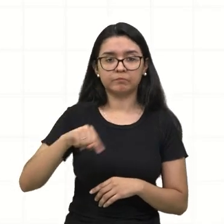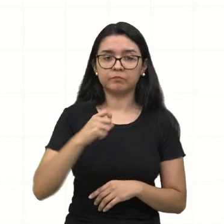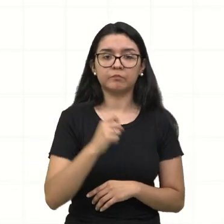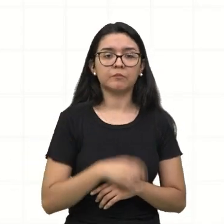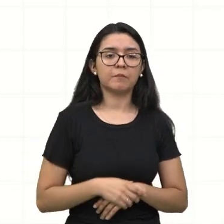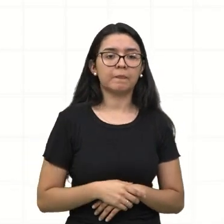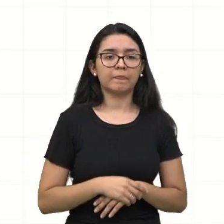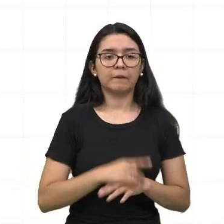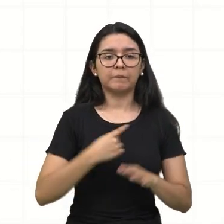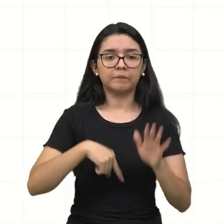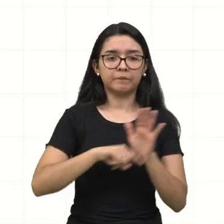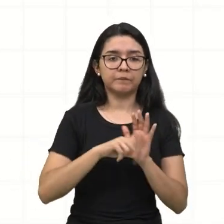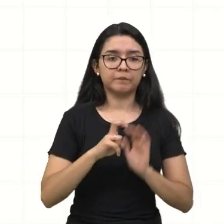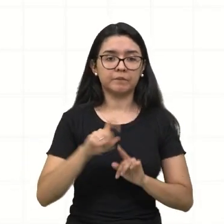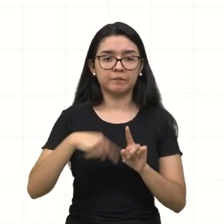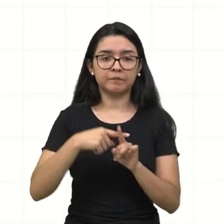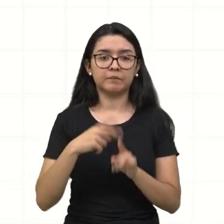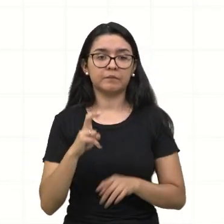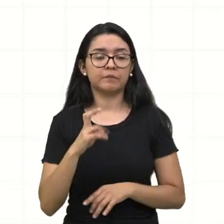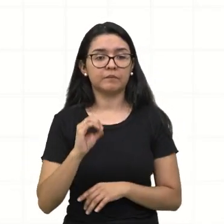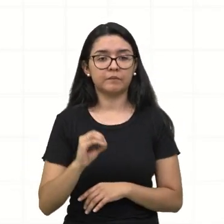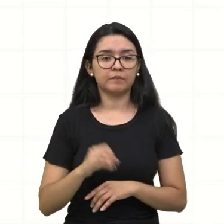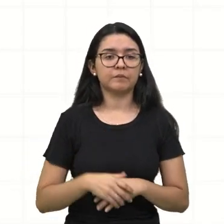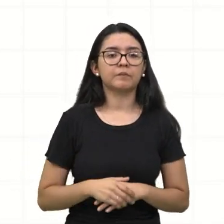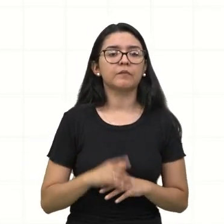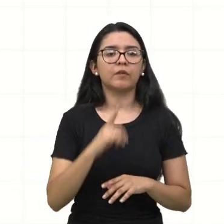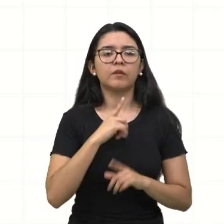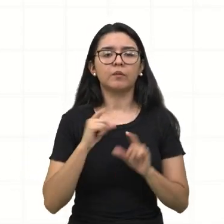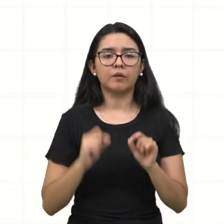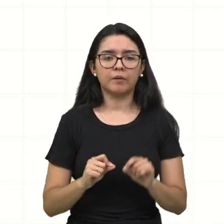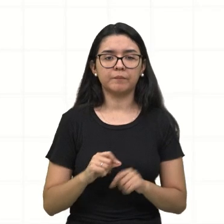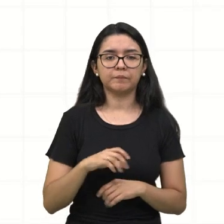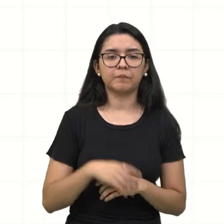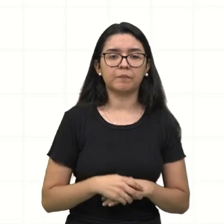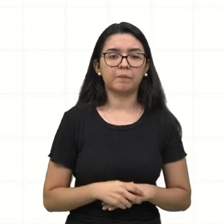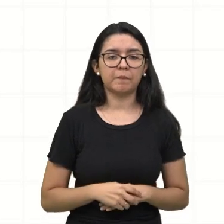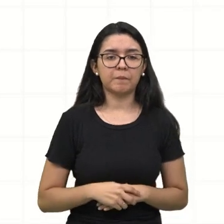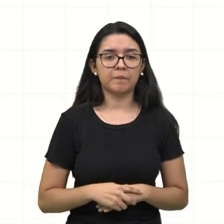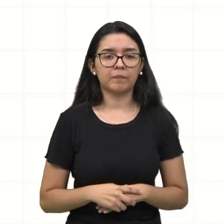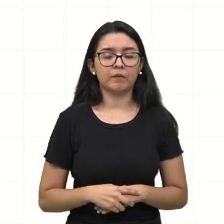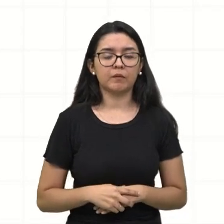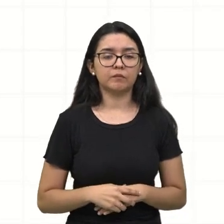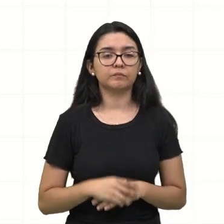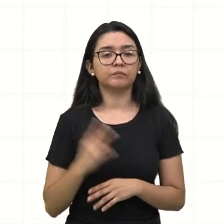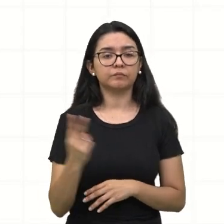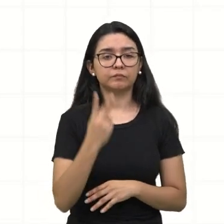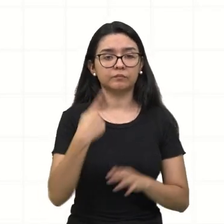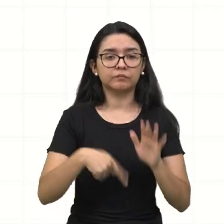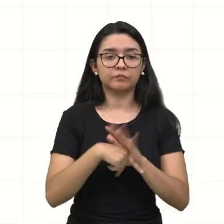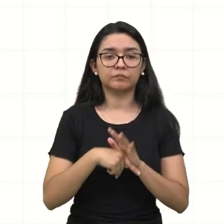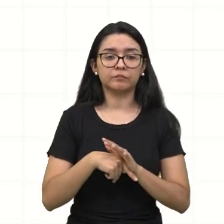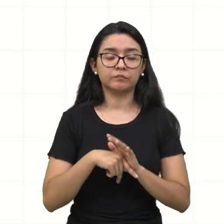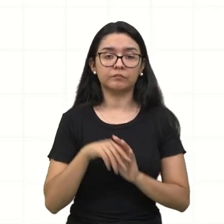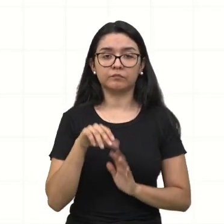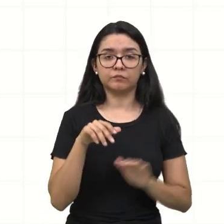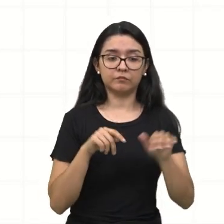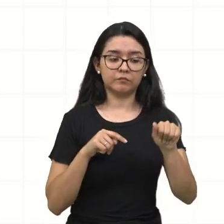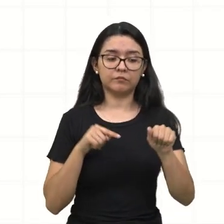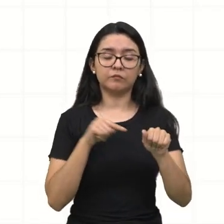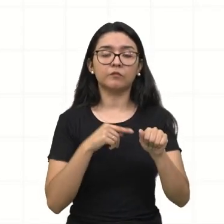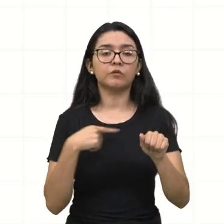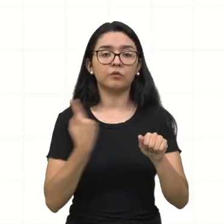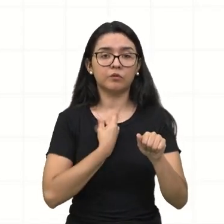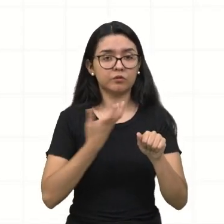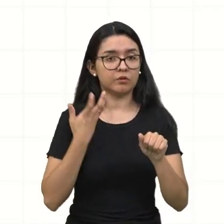Menos 5 mais 5, 0. E aqui nós vamos ter, então, o valor de A, que é o que nós estamos querendo descobrir